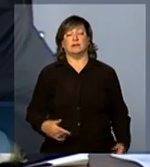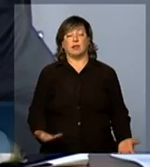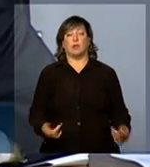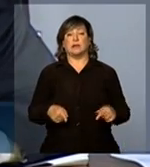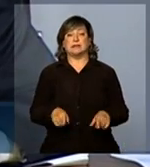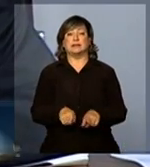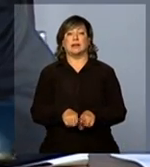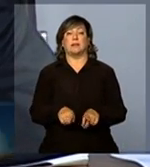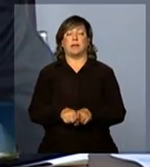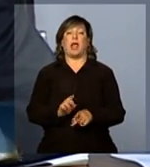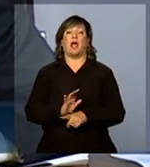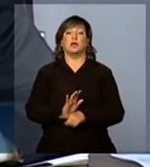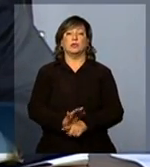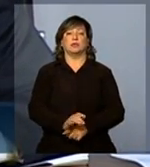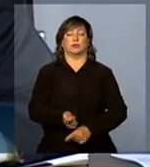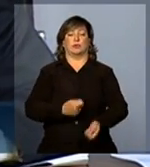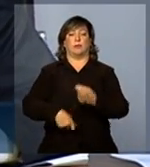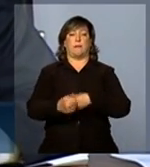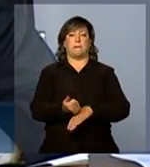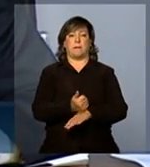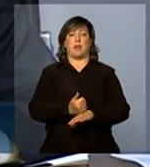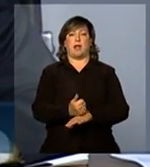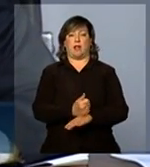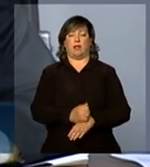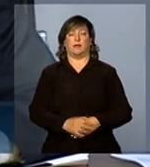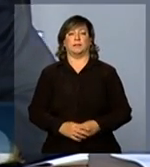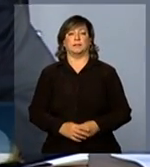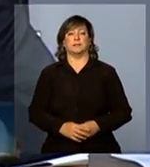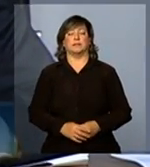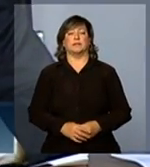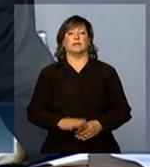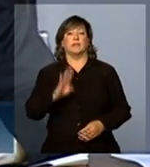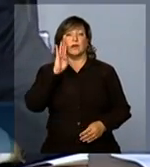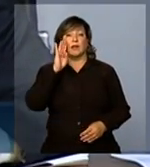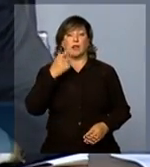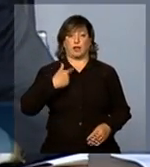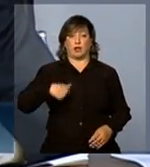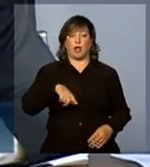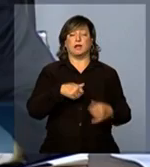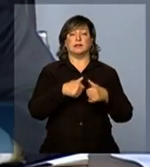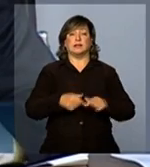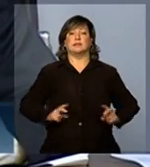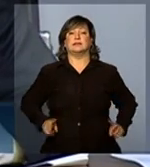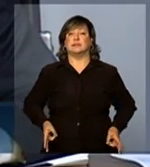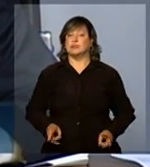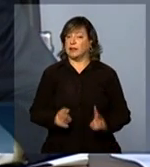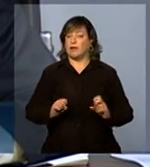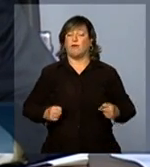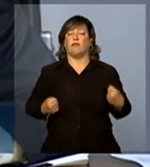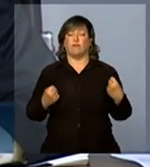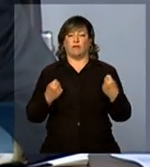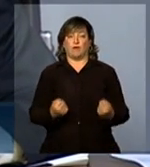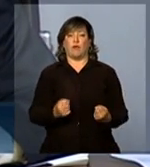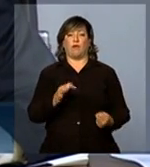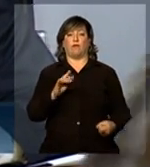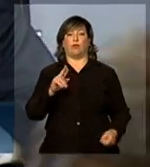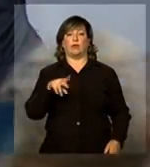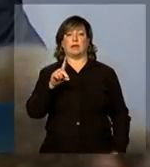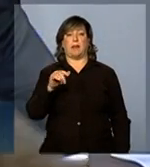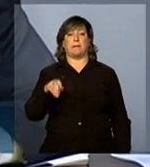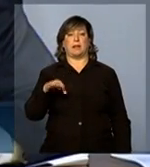também contribuirá para um cenário melhor. E os fundamentos, e nós estamos sempre procurando fortalecer os